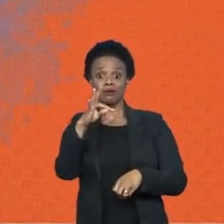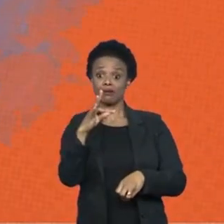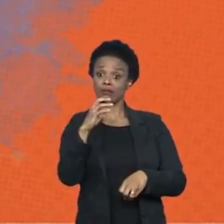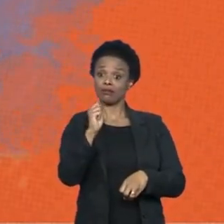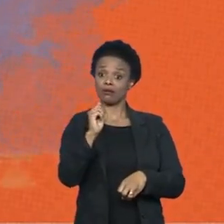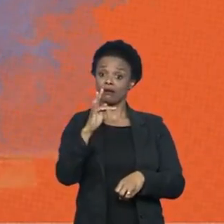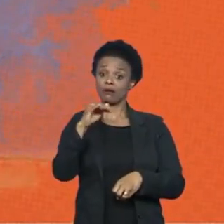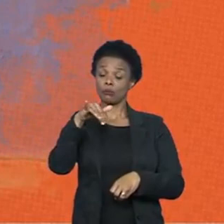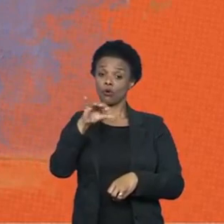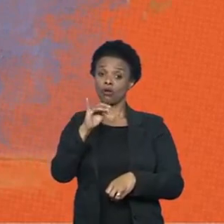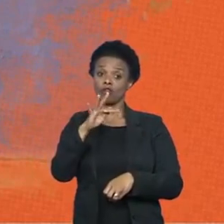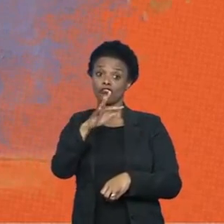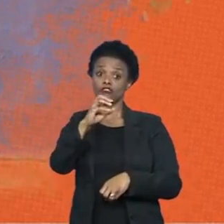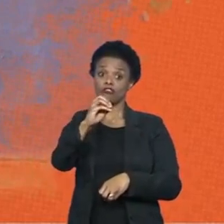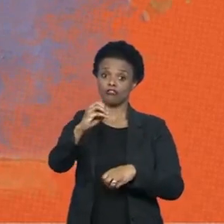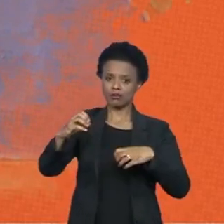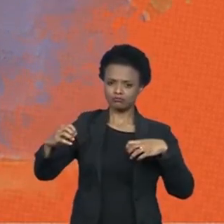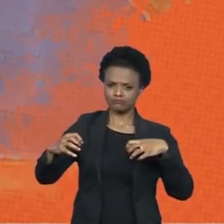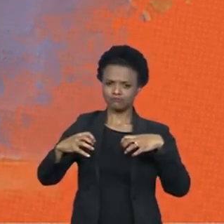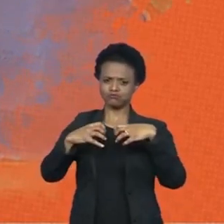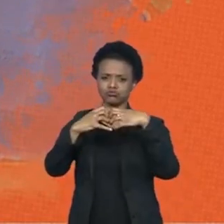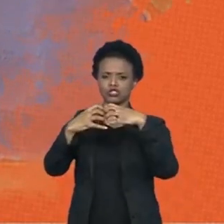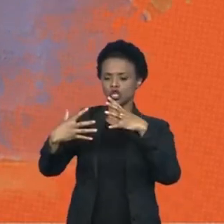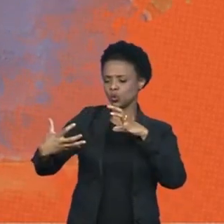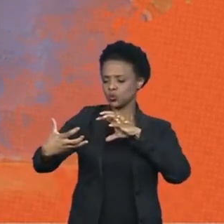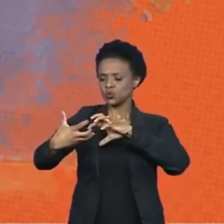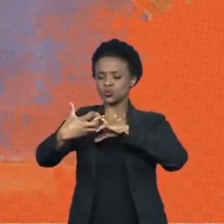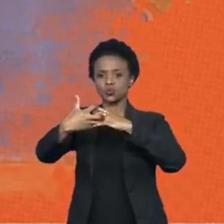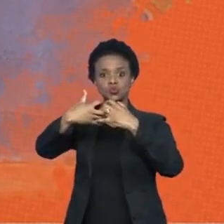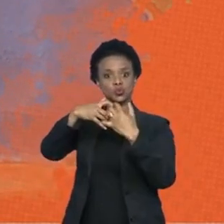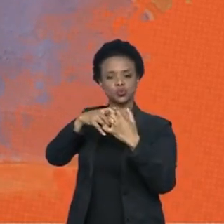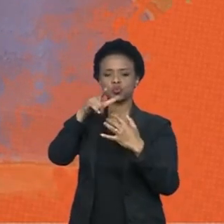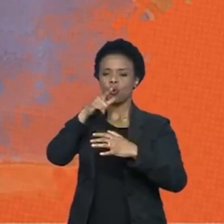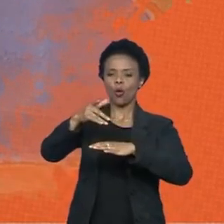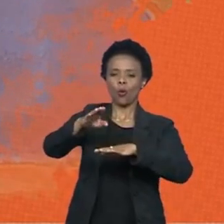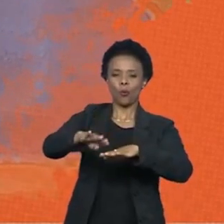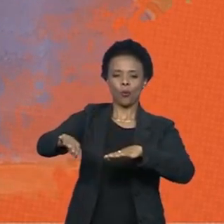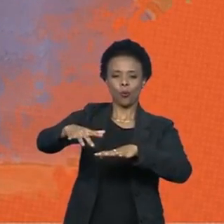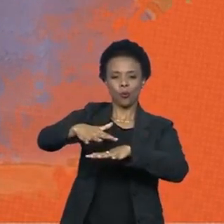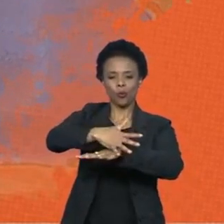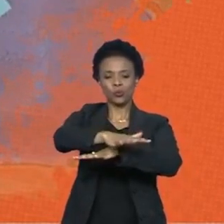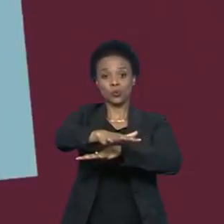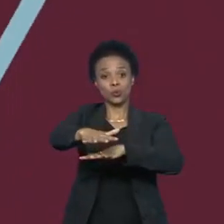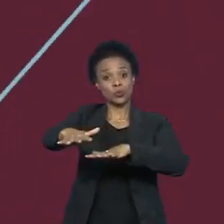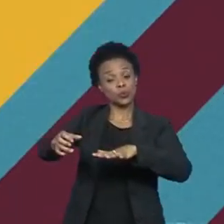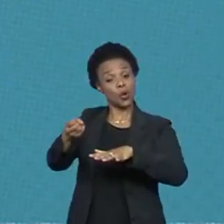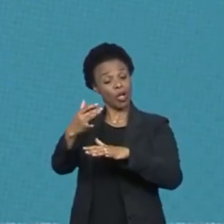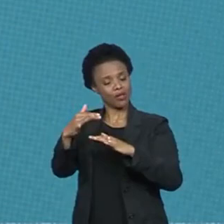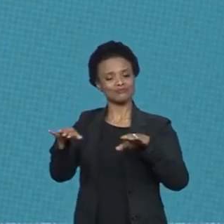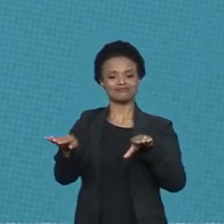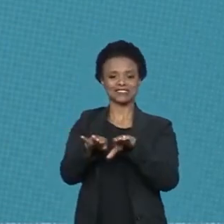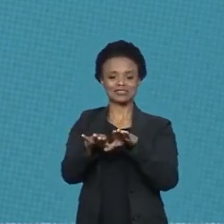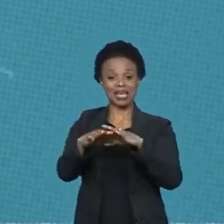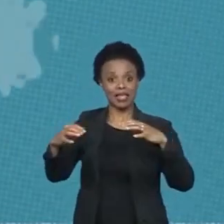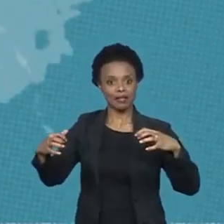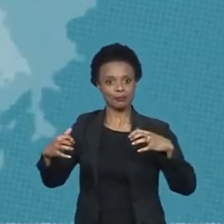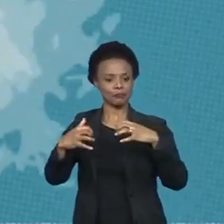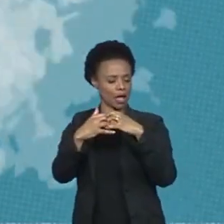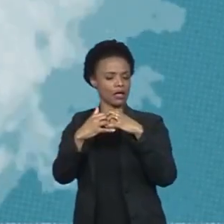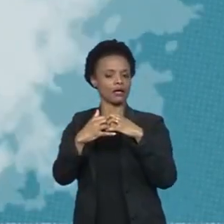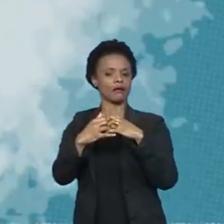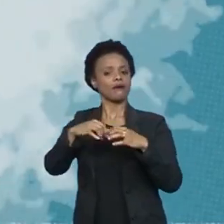à colisão entre placas tectônicas, dorsais meso-oceânicas, zonas de falha e a impactos. A pressão e a